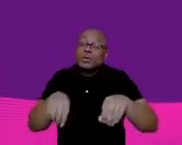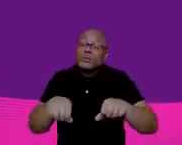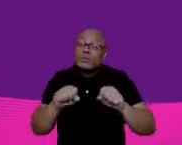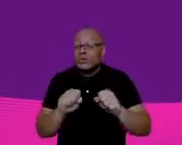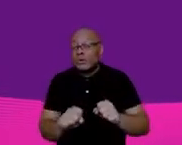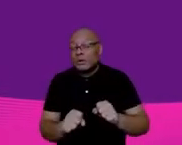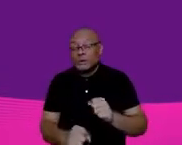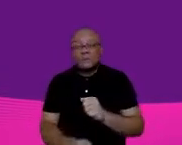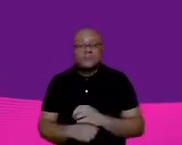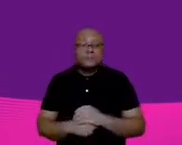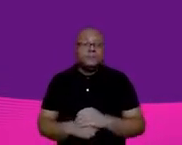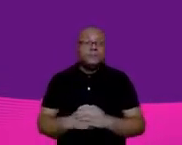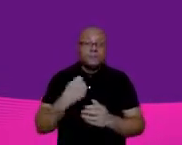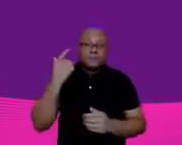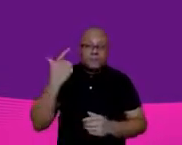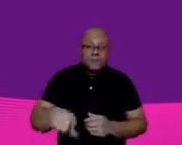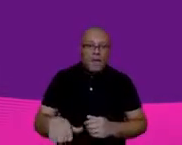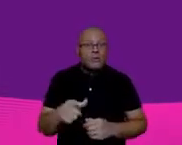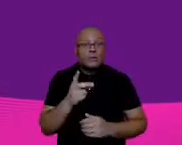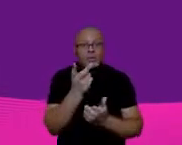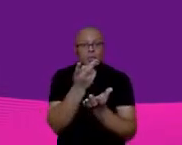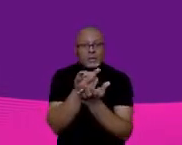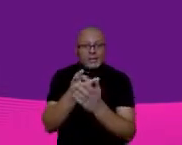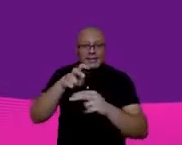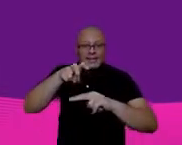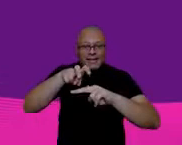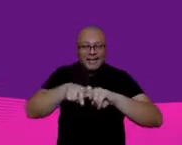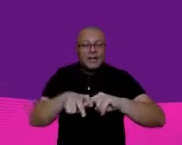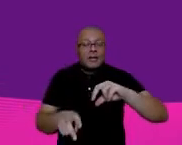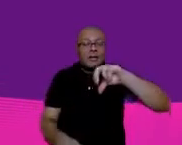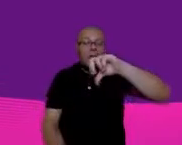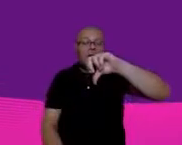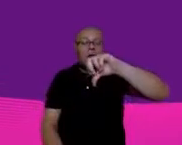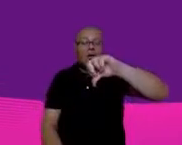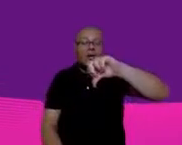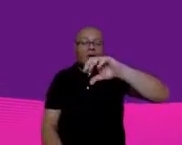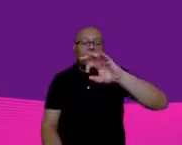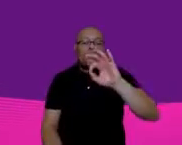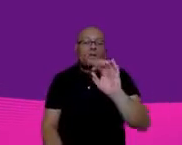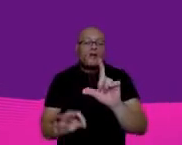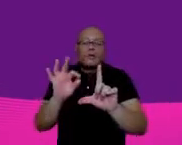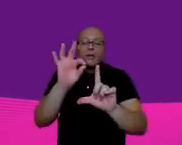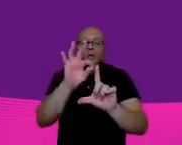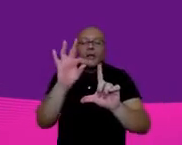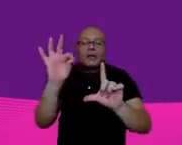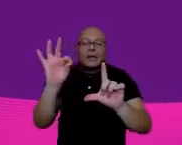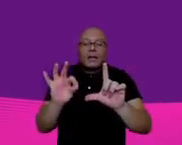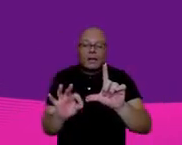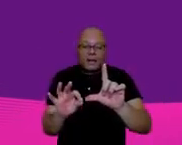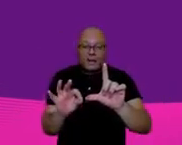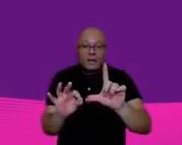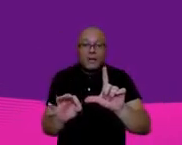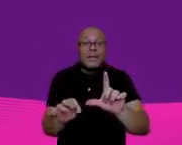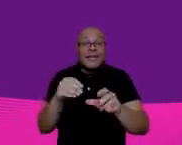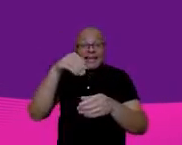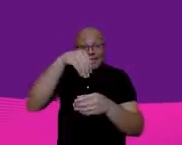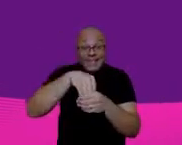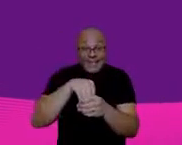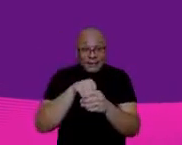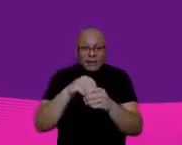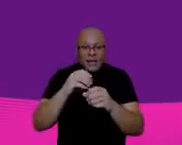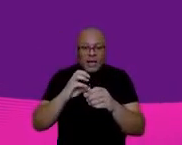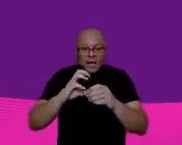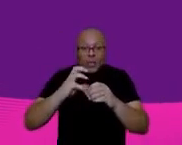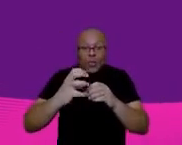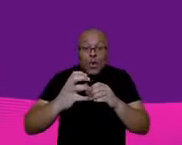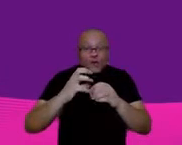Aqui nós vemos o paciente sentado, 90 graus, não é? Rotação interna, 55 graus. Neste ponto a